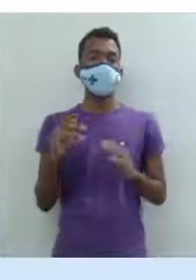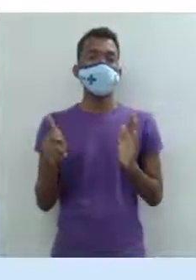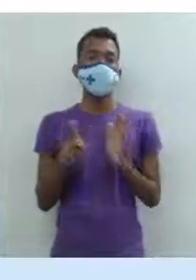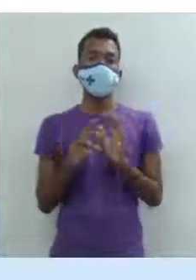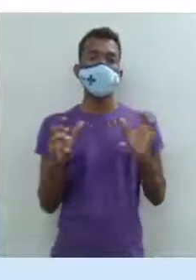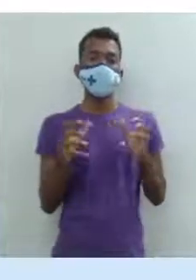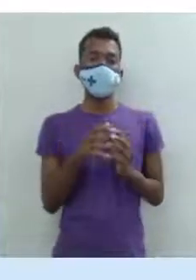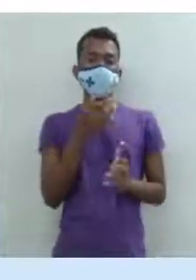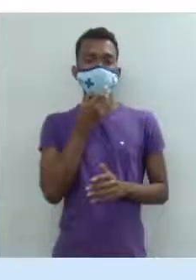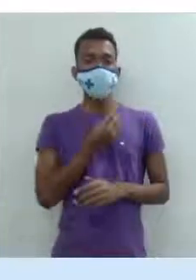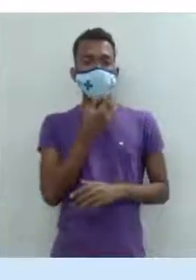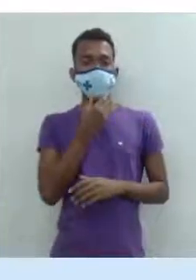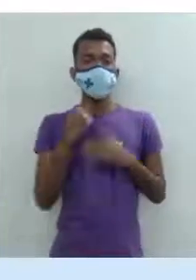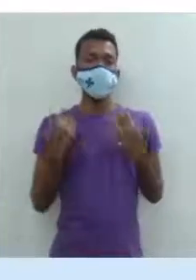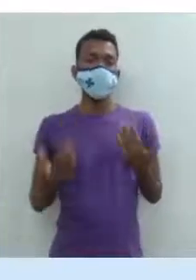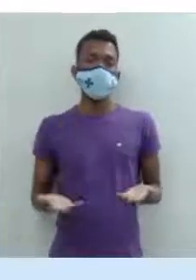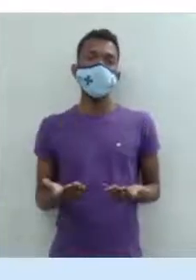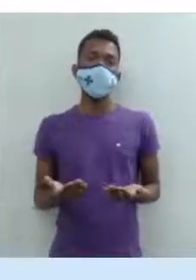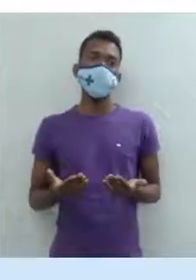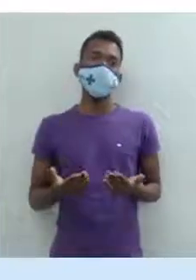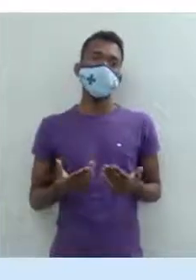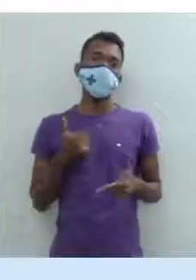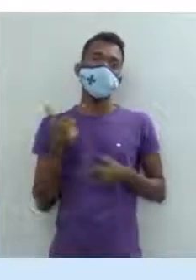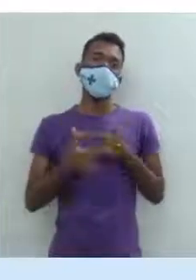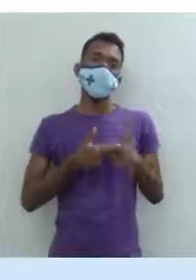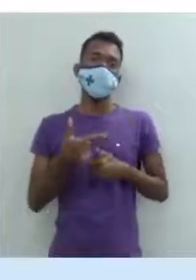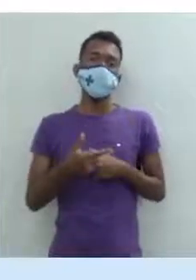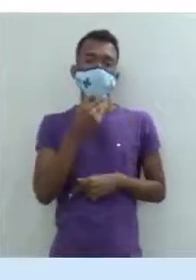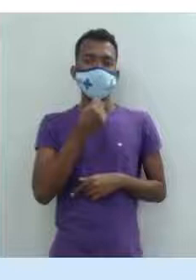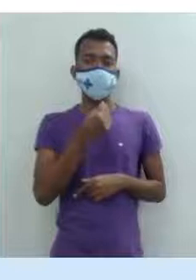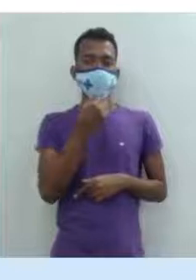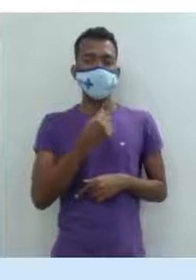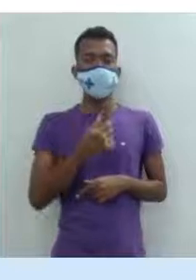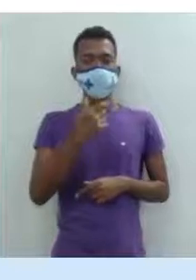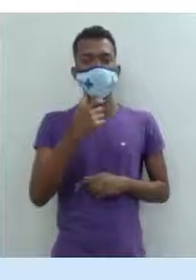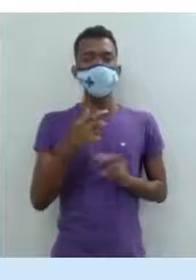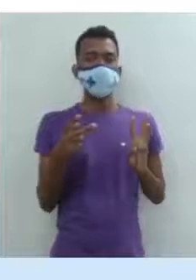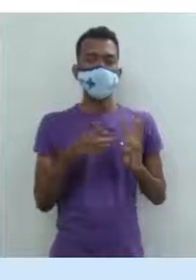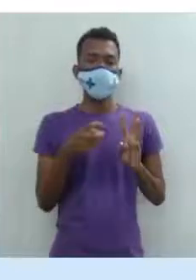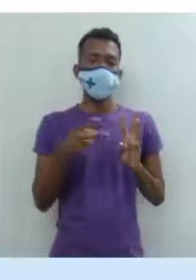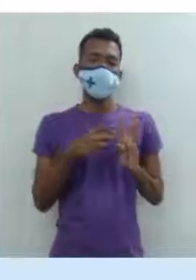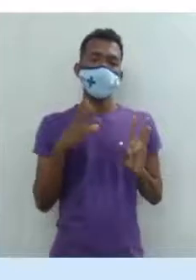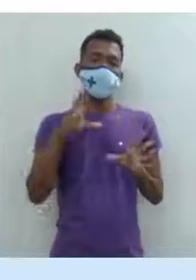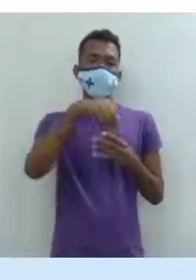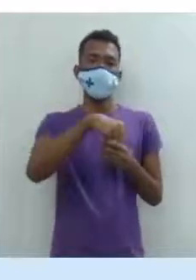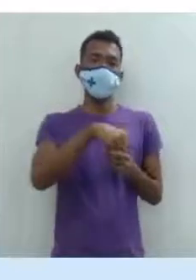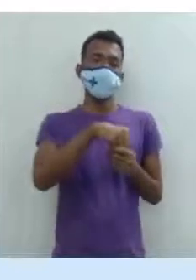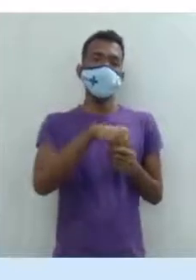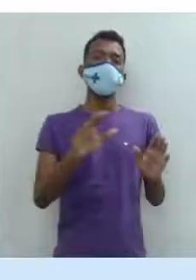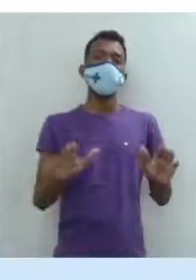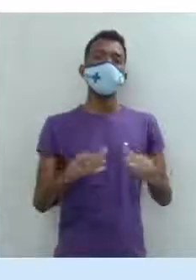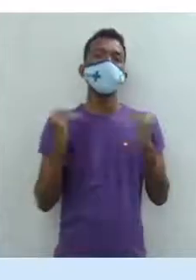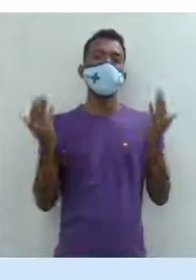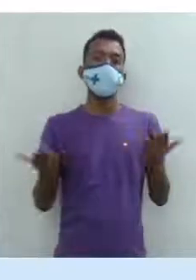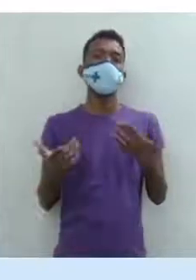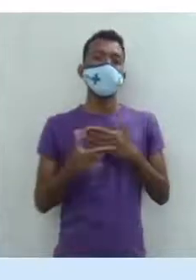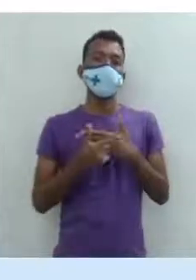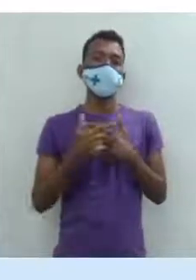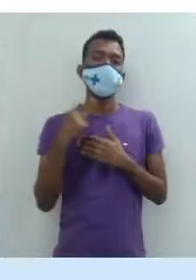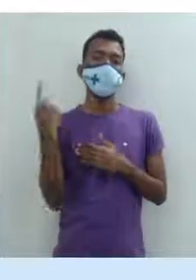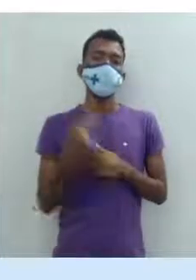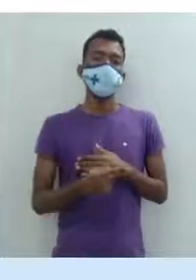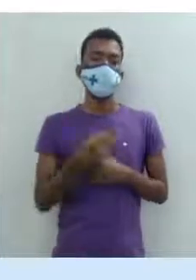masculinas? Então, a tarefa do homem indígena, turminha, qual a tarefa do